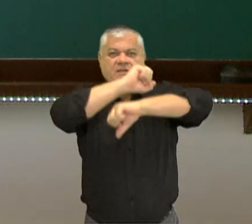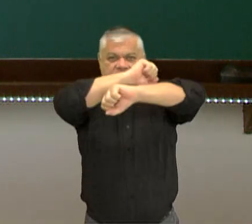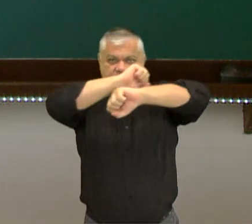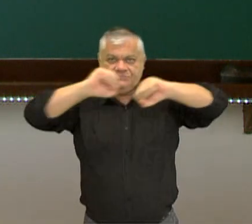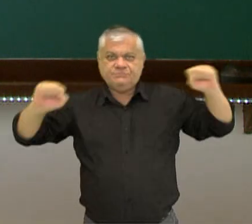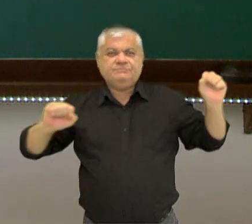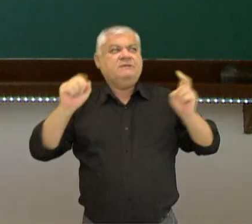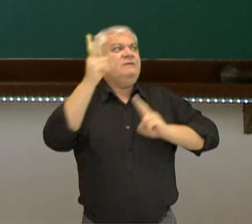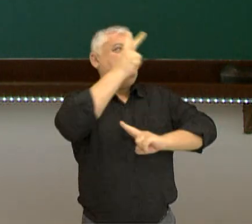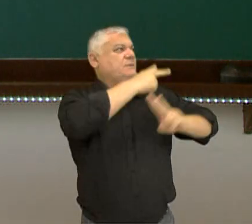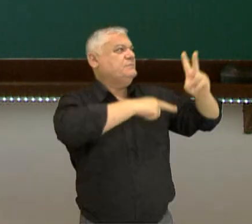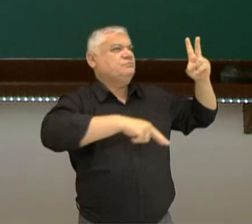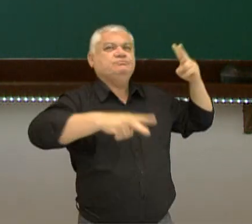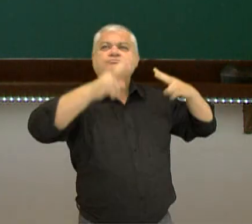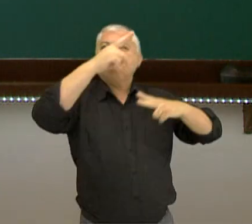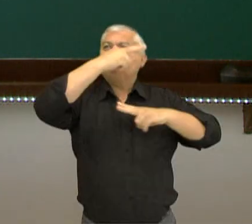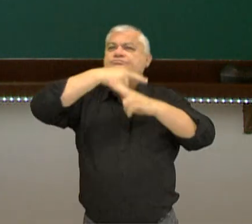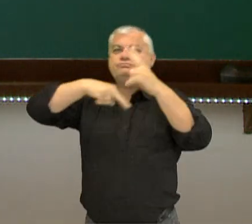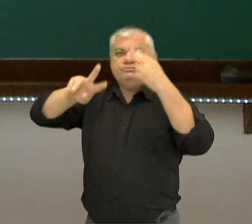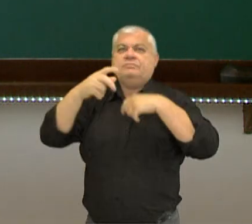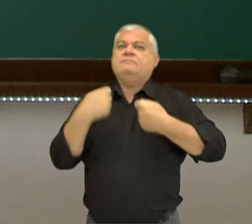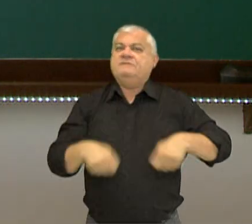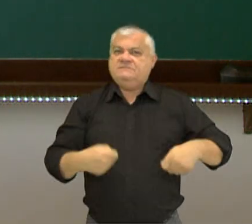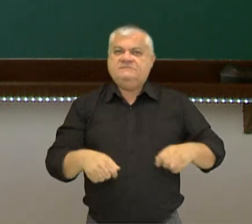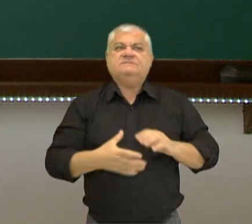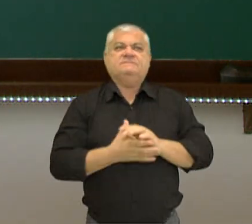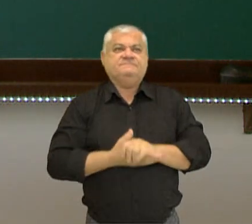abrir janelas para que o ar circule.